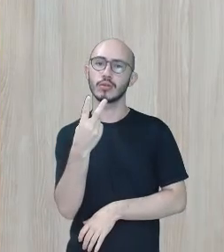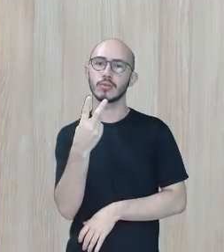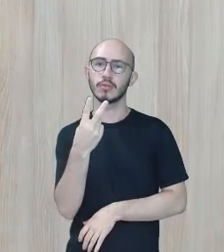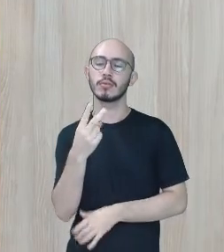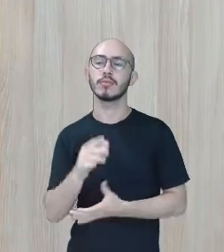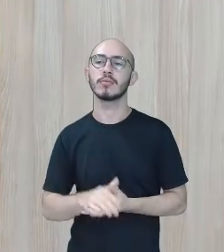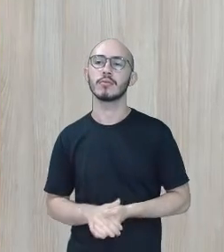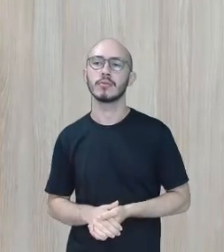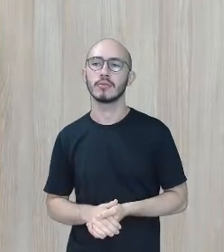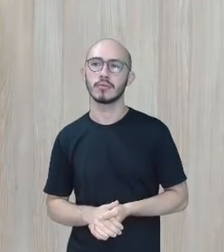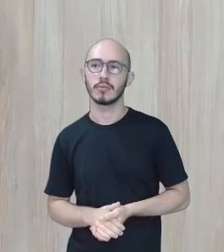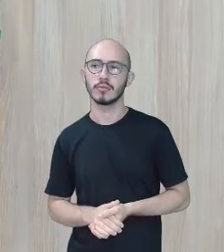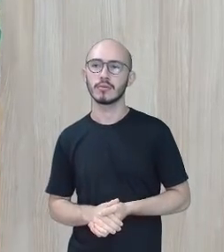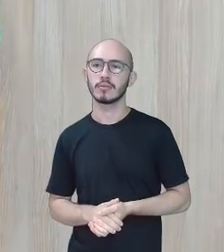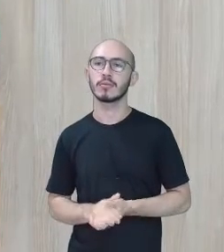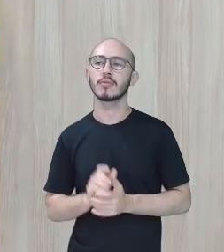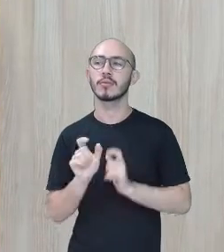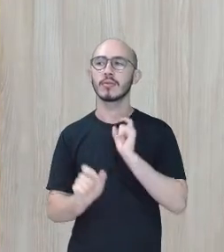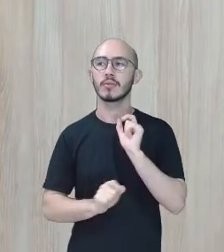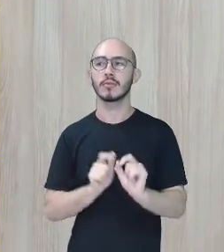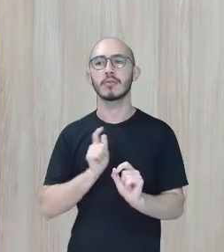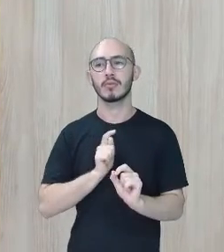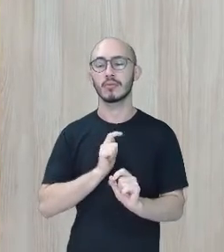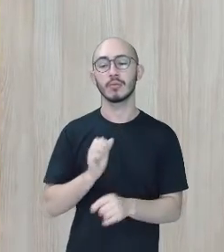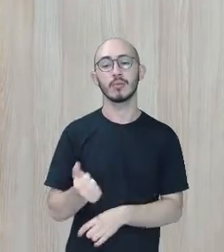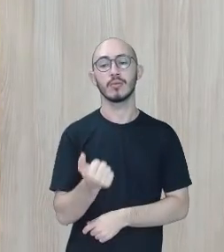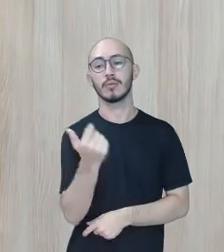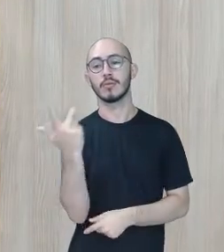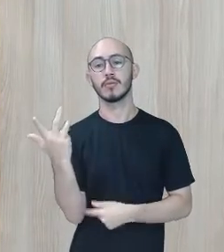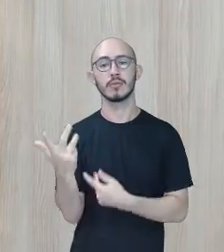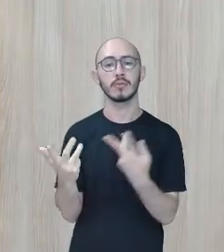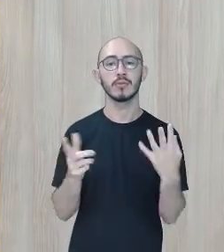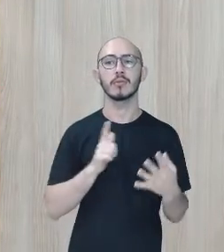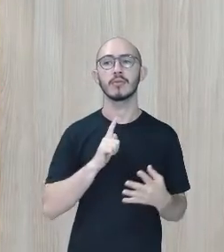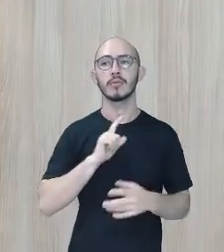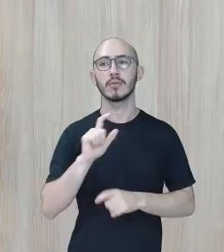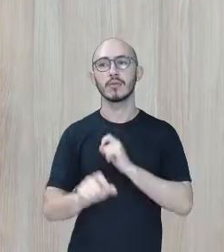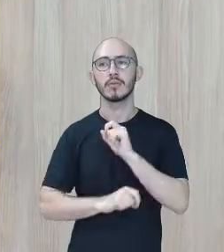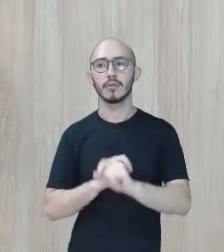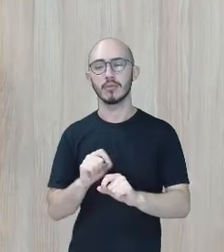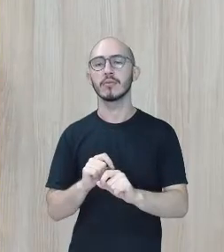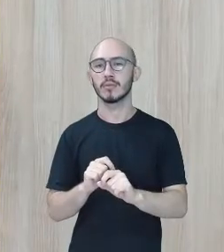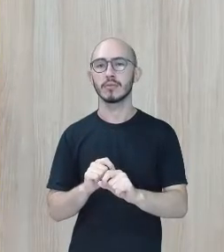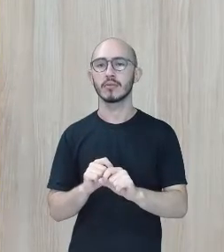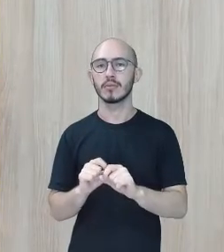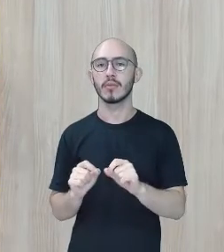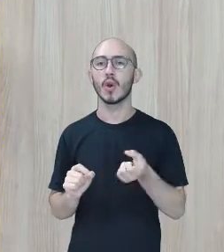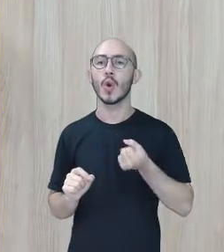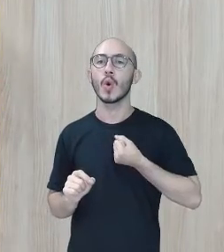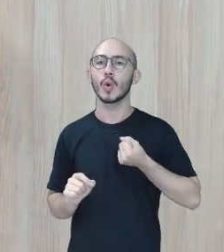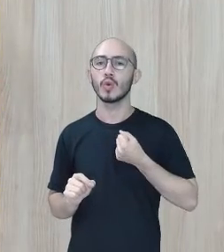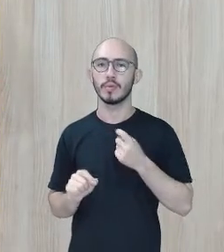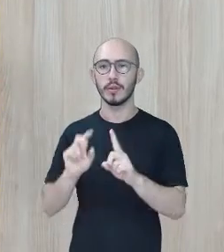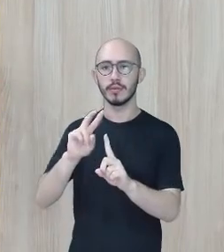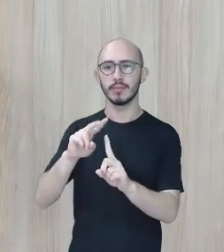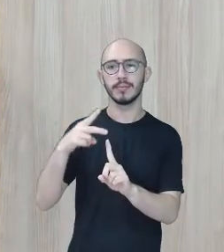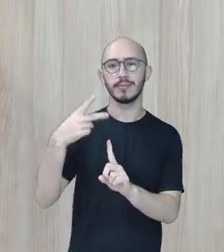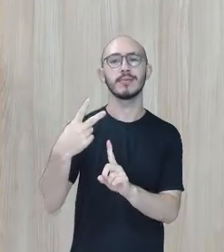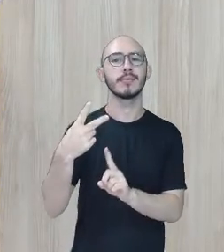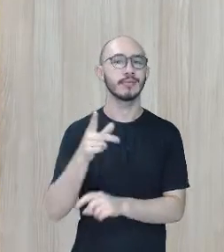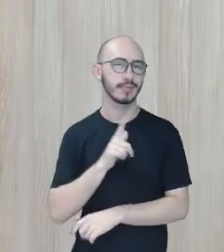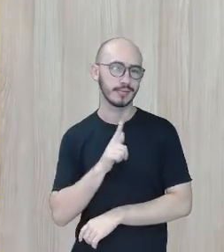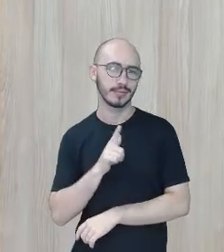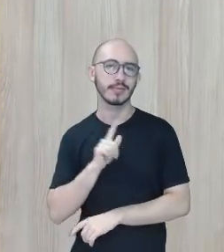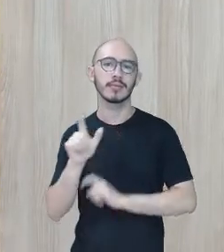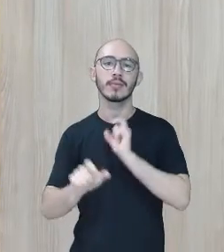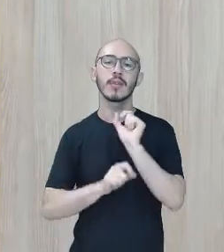dimensões, certo? Por isso que as grandezas, elas têm o expoente 2. Esse expoente 2, que é A ao quadrado,